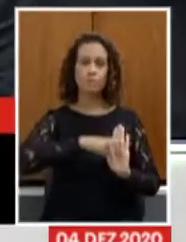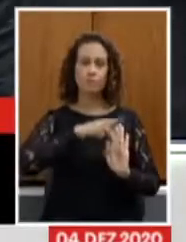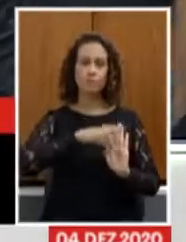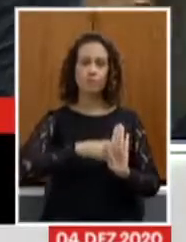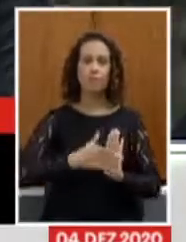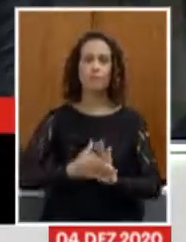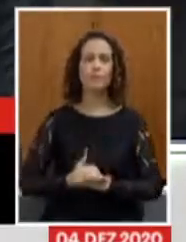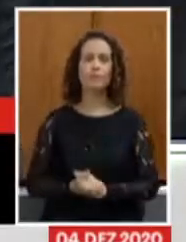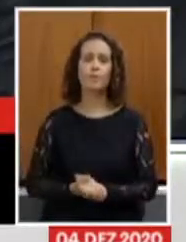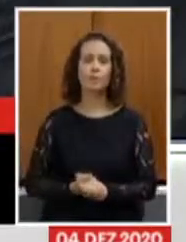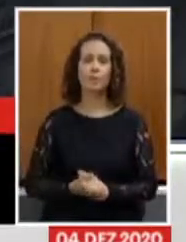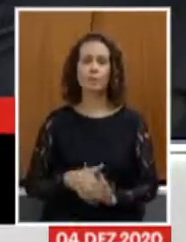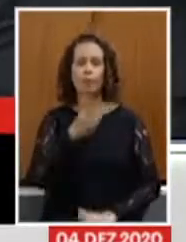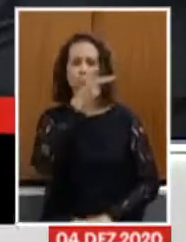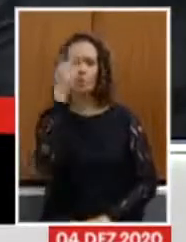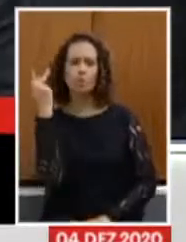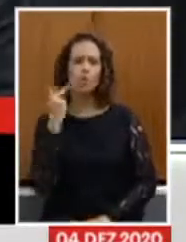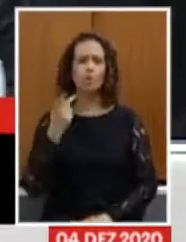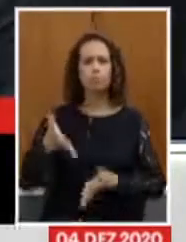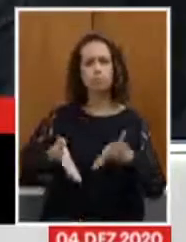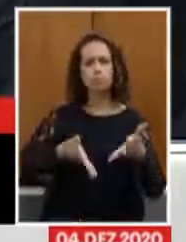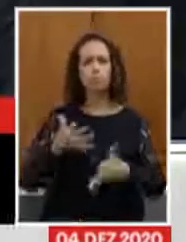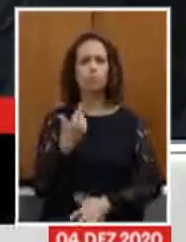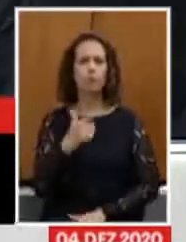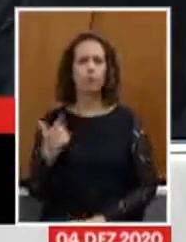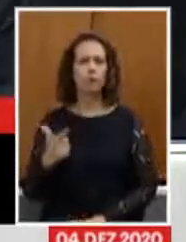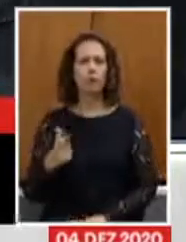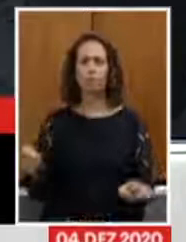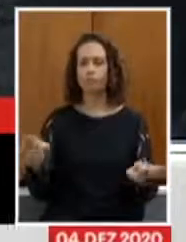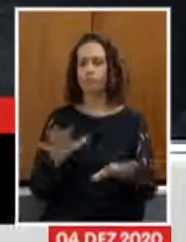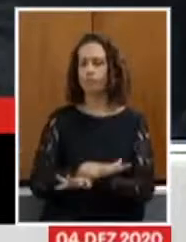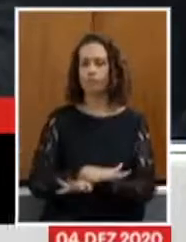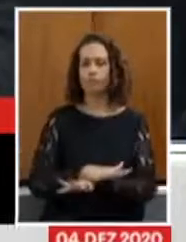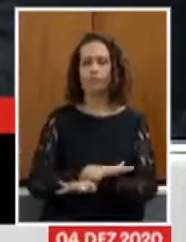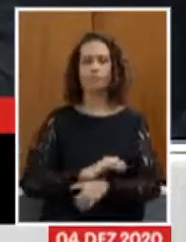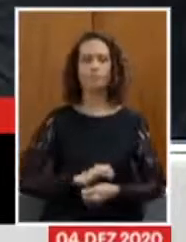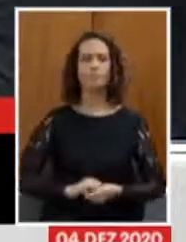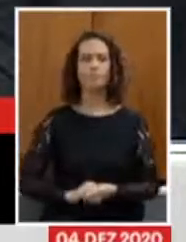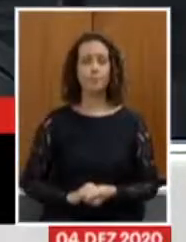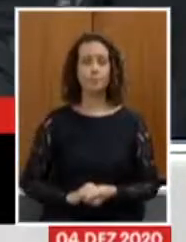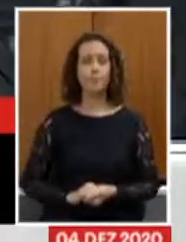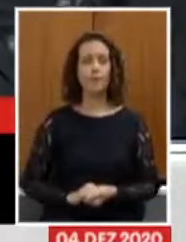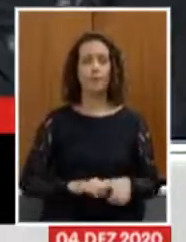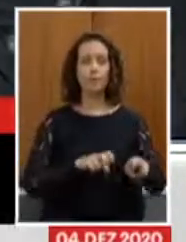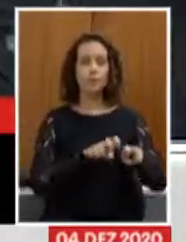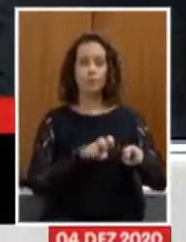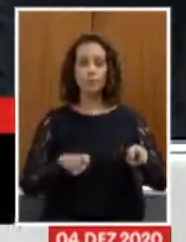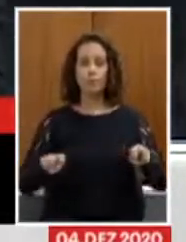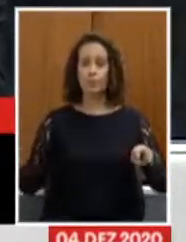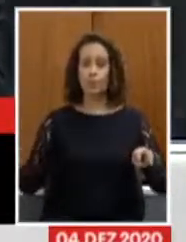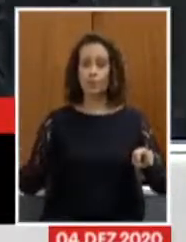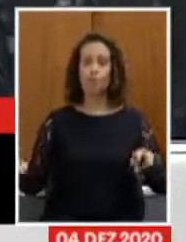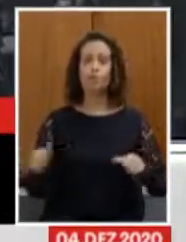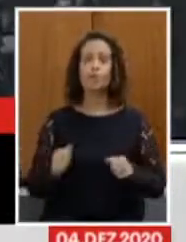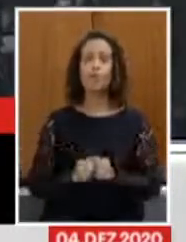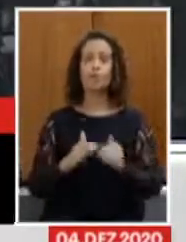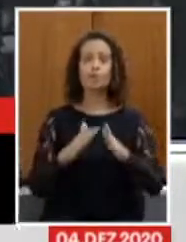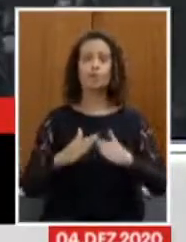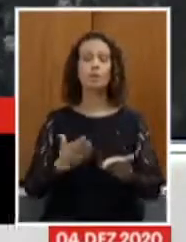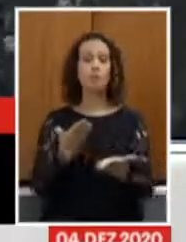há oradores inscritos, encerra-se a discussão. Vem à mesa requerimento do deputado André